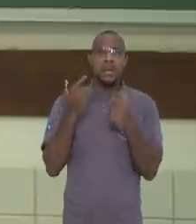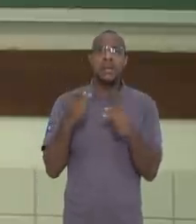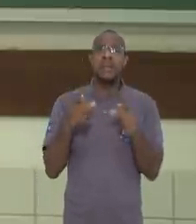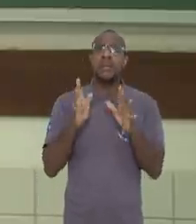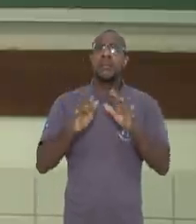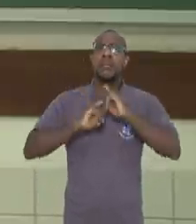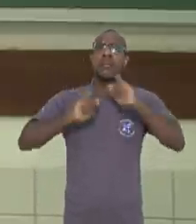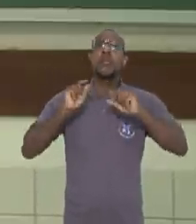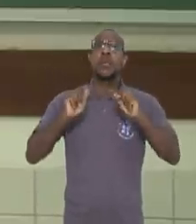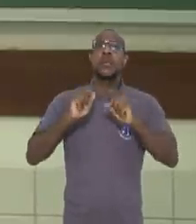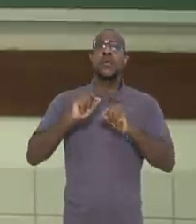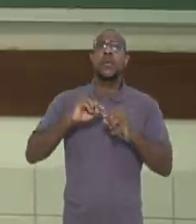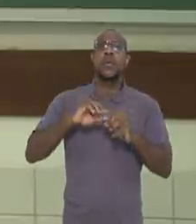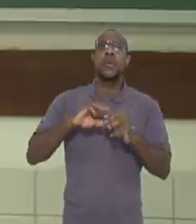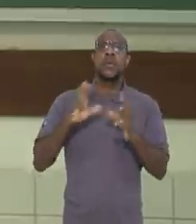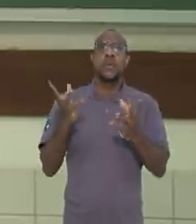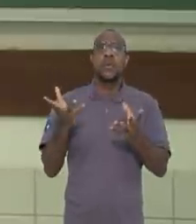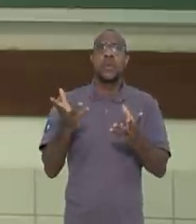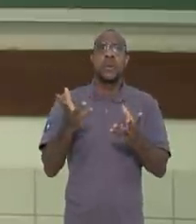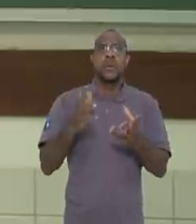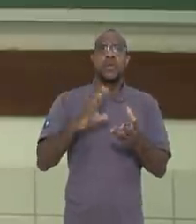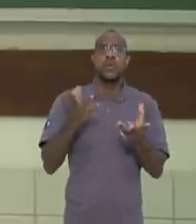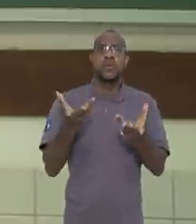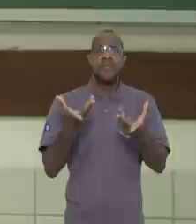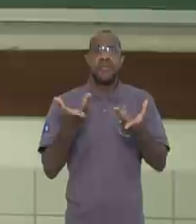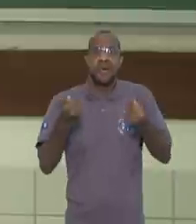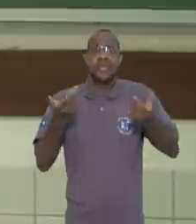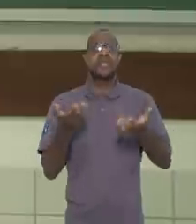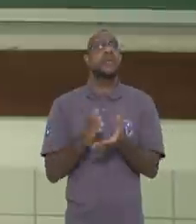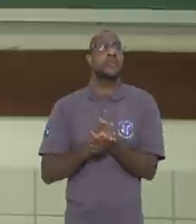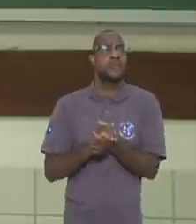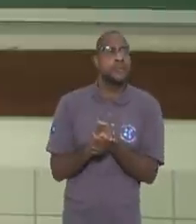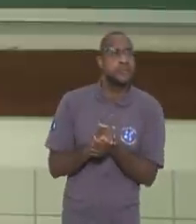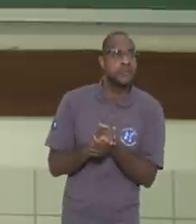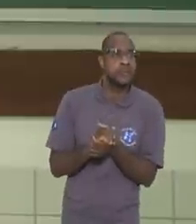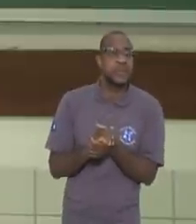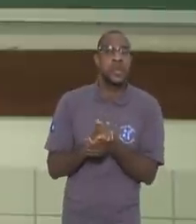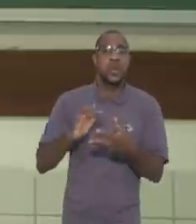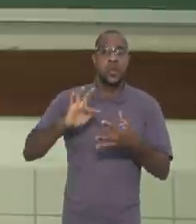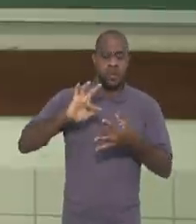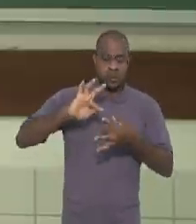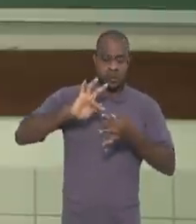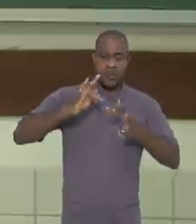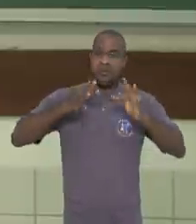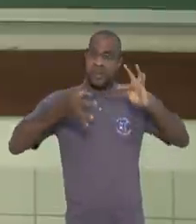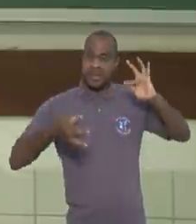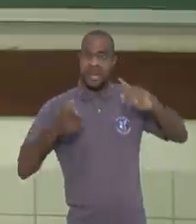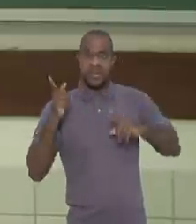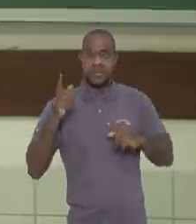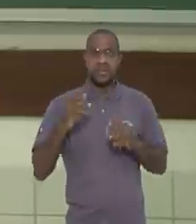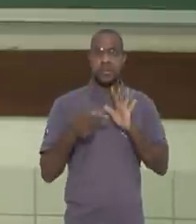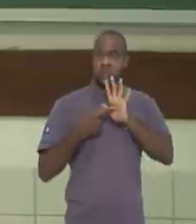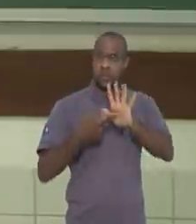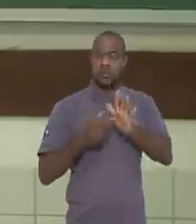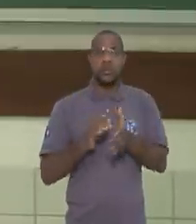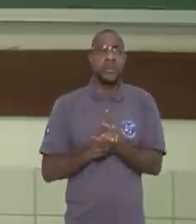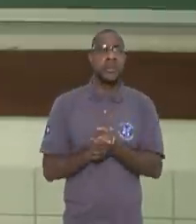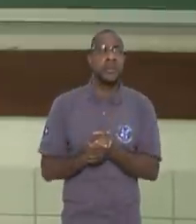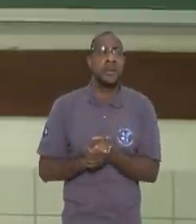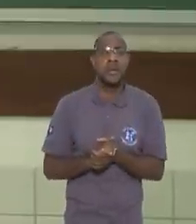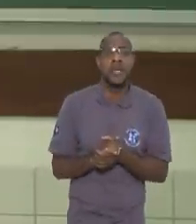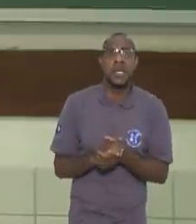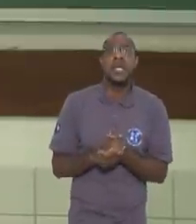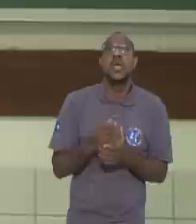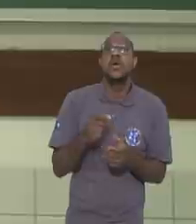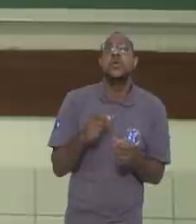Fantástico sobre esse Instituto de Guarapuava. Então, eles estão testando lá os tipos sanguíneos, por exemplo. E tem aí algumas evidências que o tipo